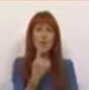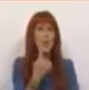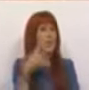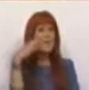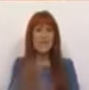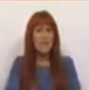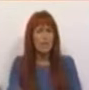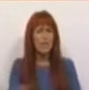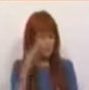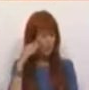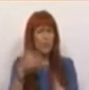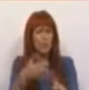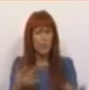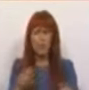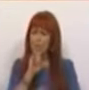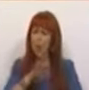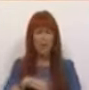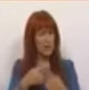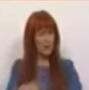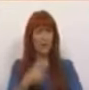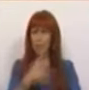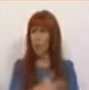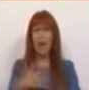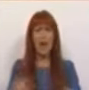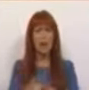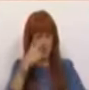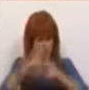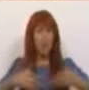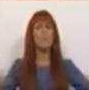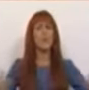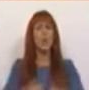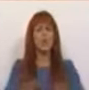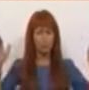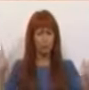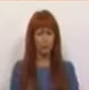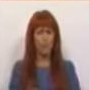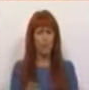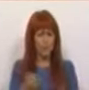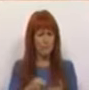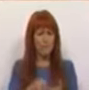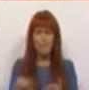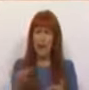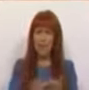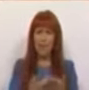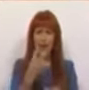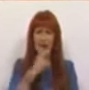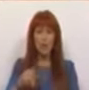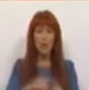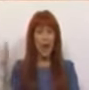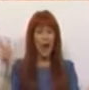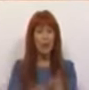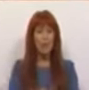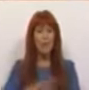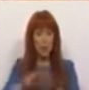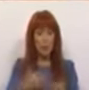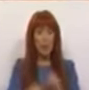muito simples e concreta que pode fazer uma diferença enorme para as pessoas pela redução da sua fatura energética. A aprovação